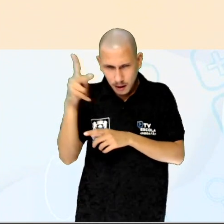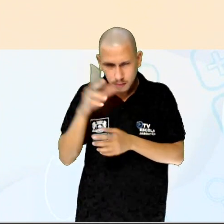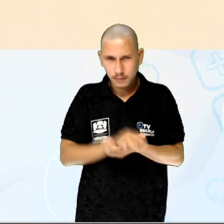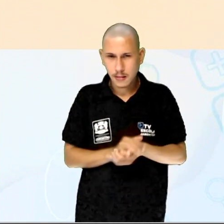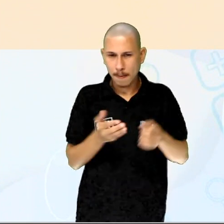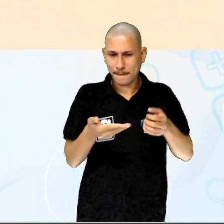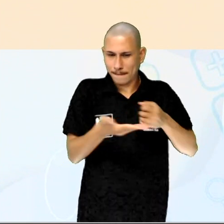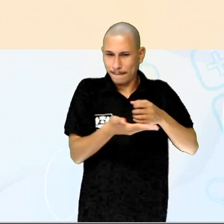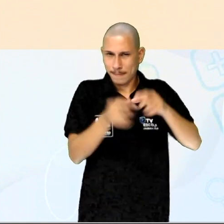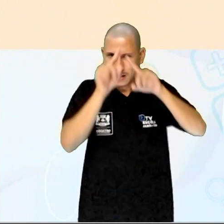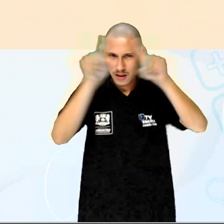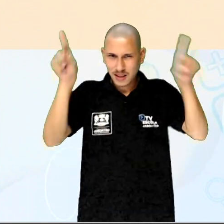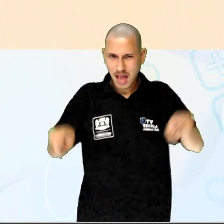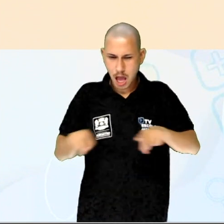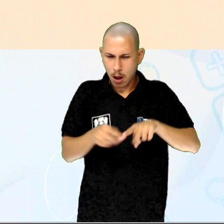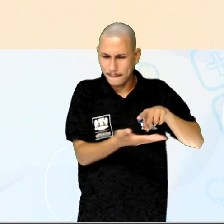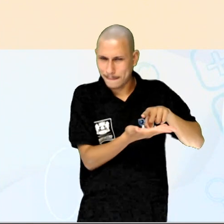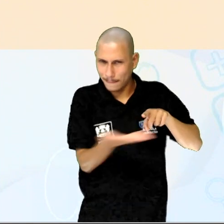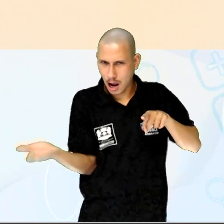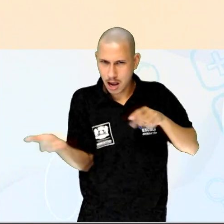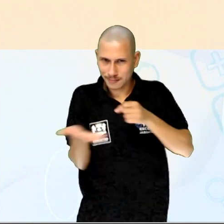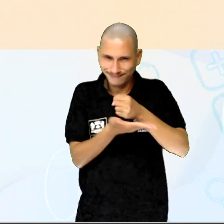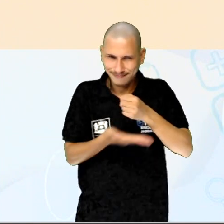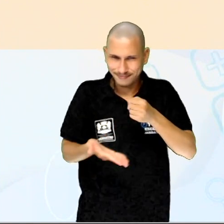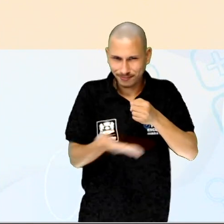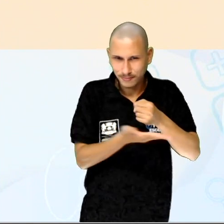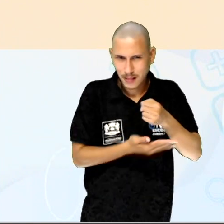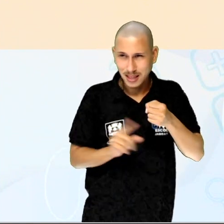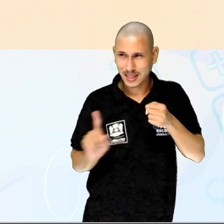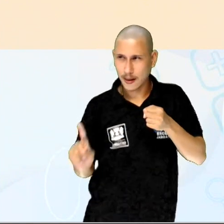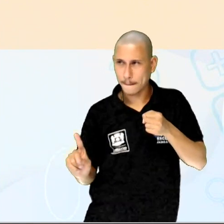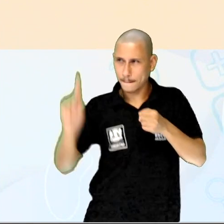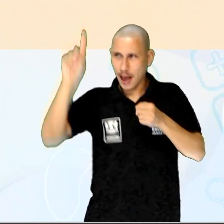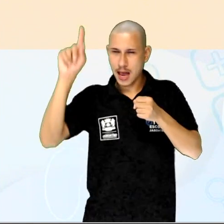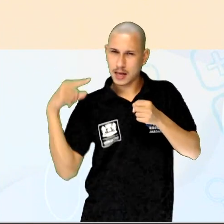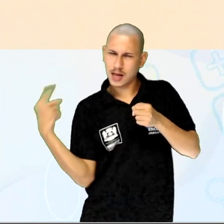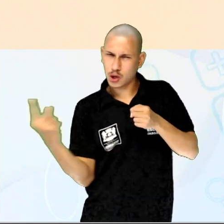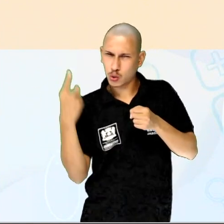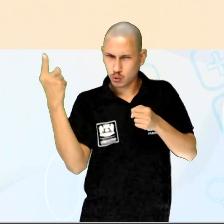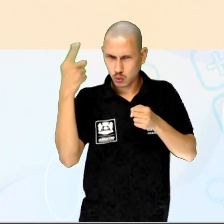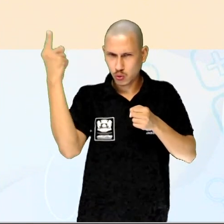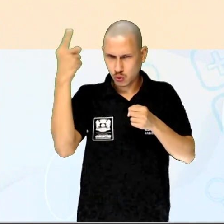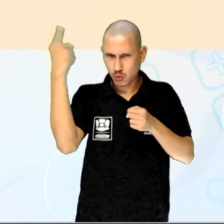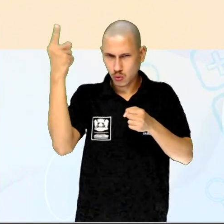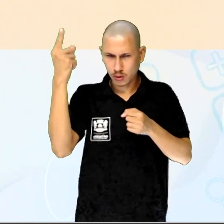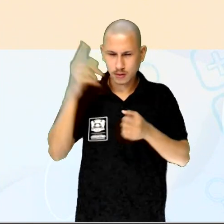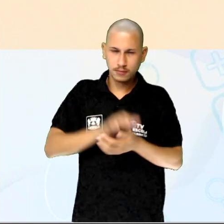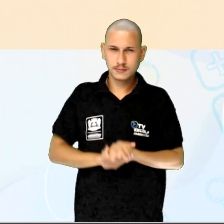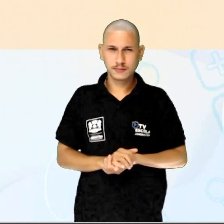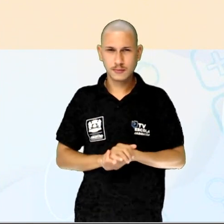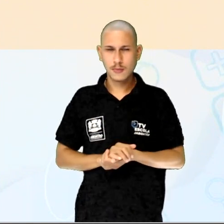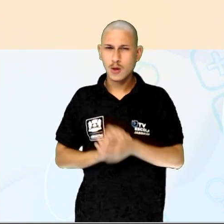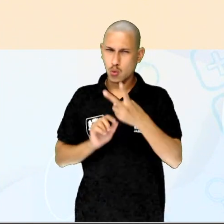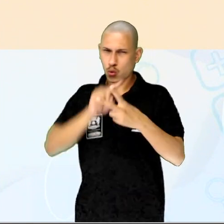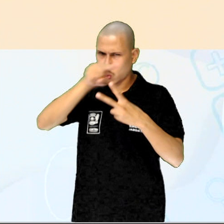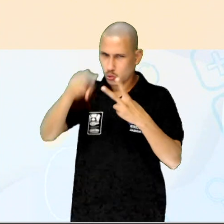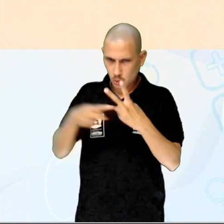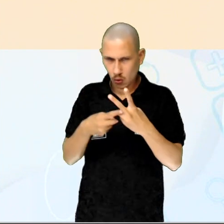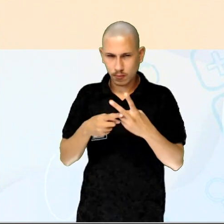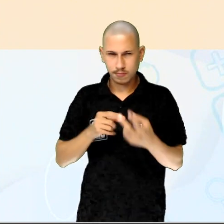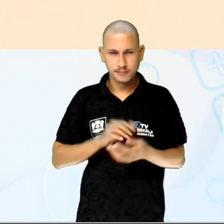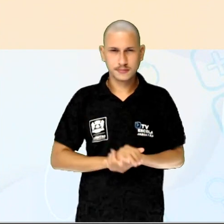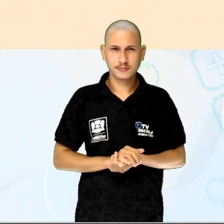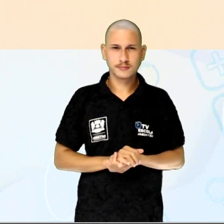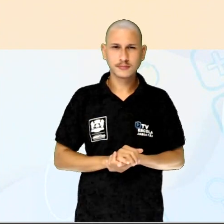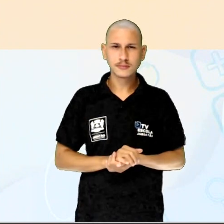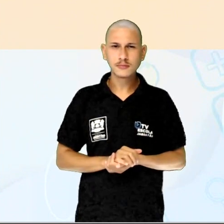que é representada ali pelo aquele lado pela letra B minúsculo. E a altura é como se fosse o tamanho dele, né, que a gente está representando ali pela letra H.